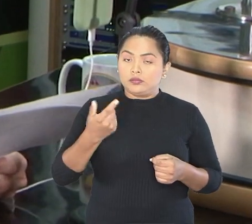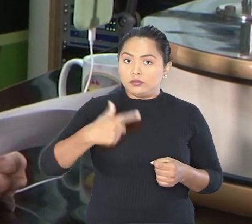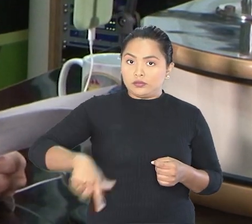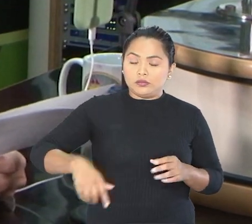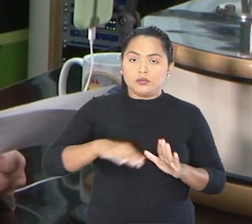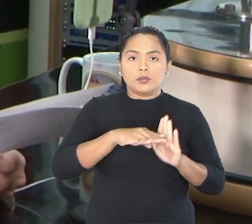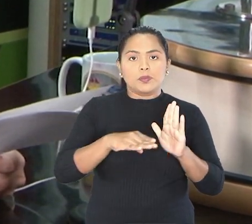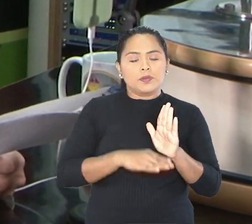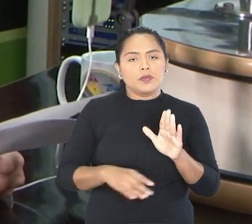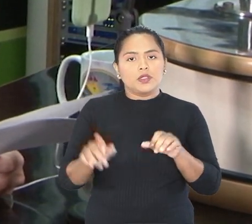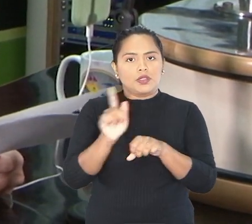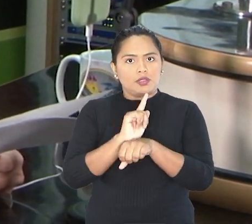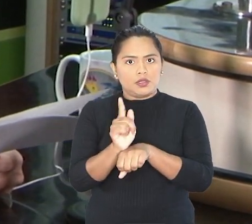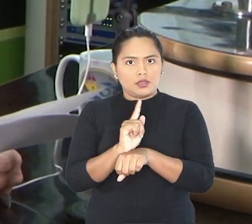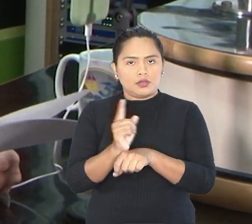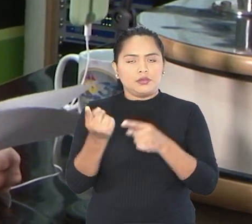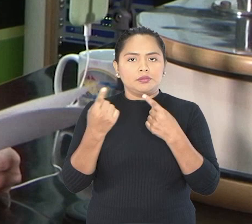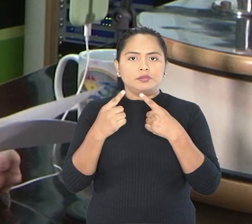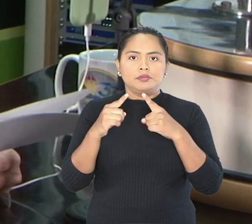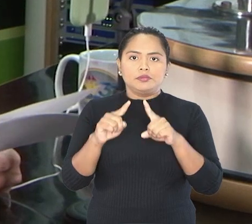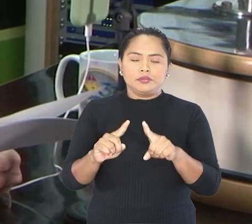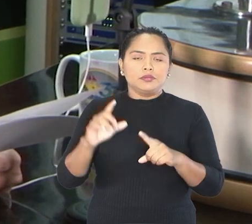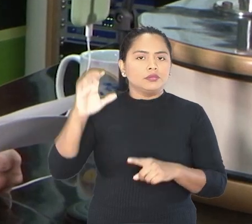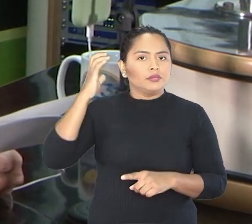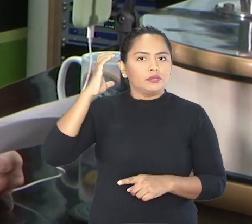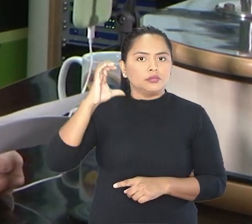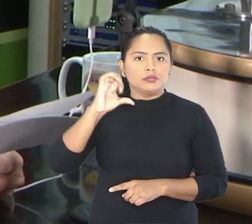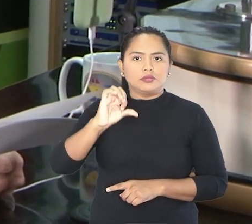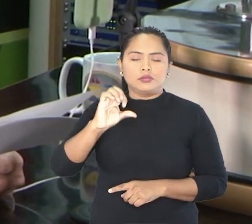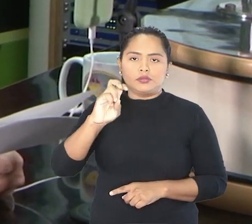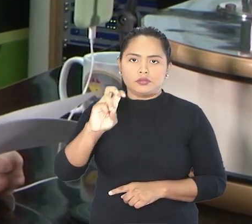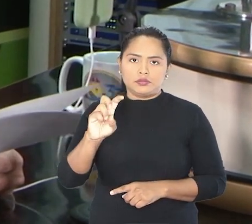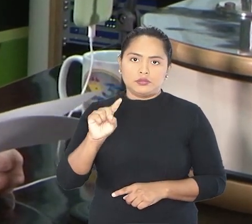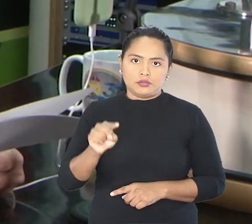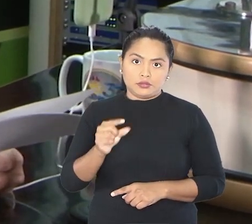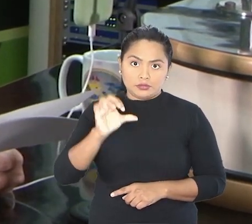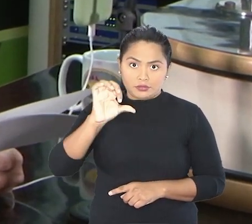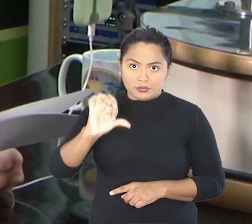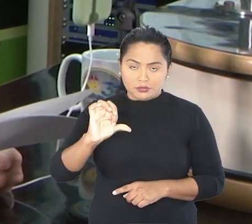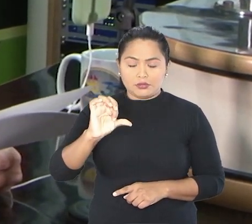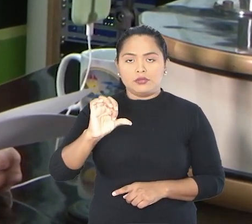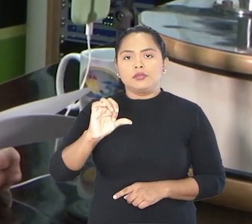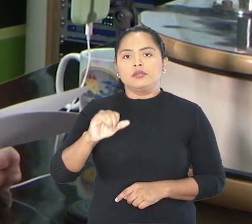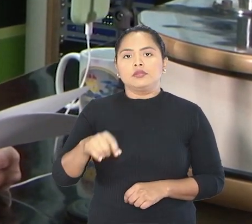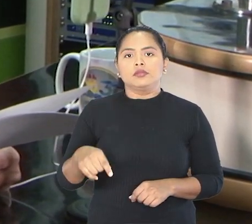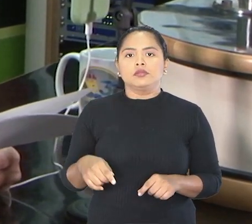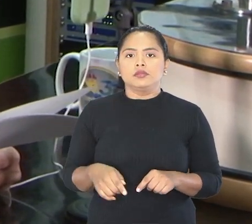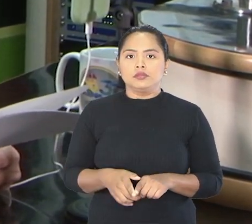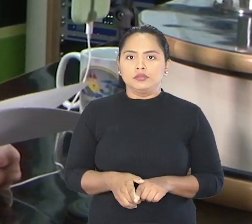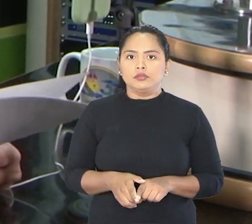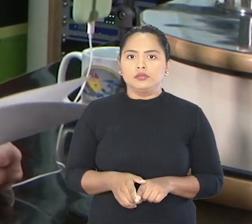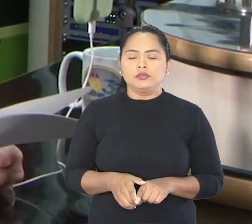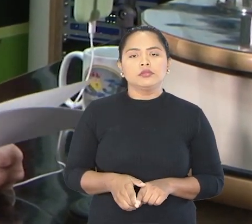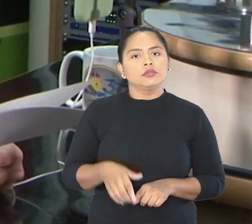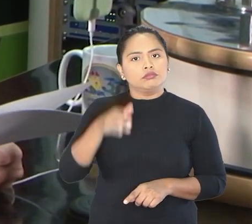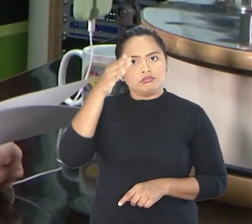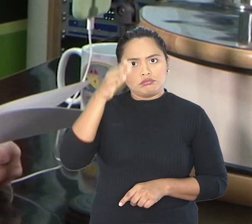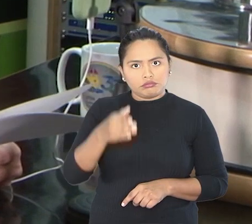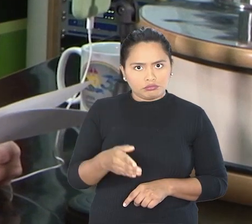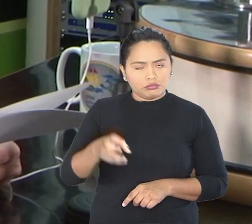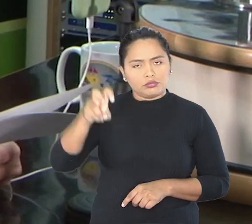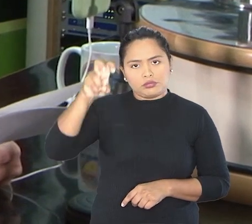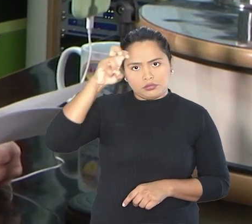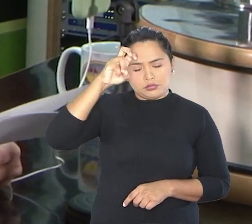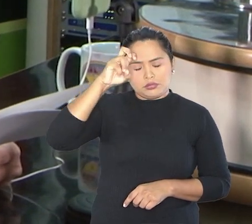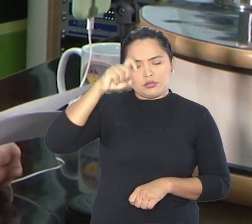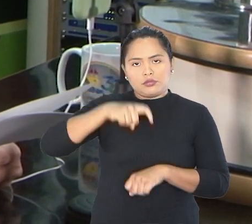Voltamos com o programa O Assunto é Gestão, transmitido pela Rádio Universitária 95,9 FM, todas as